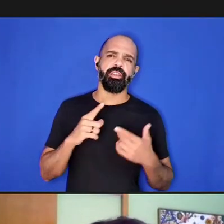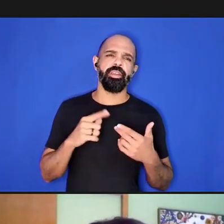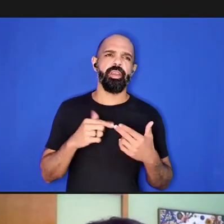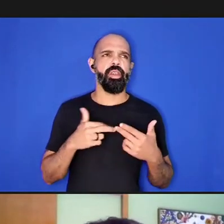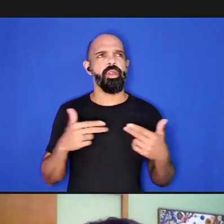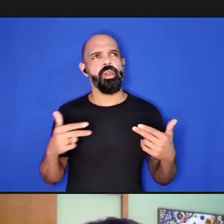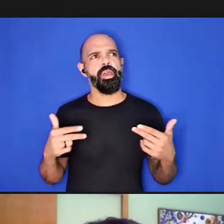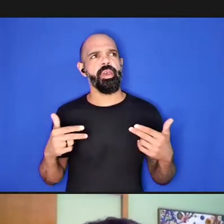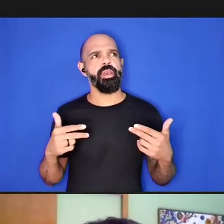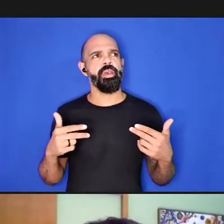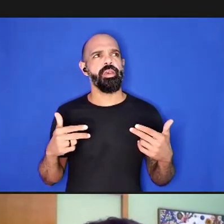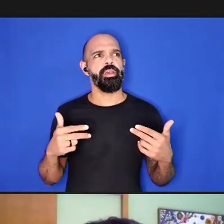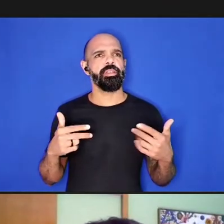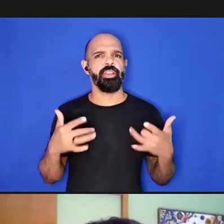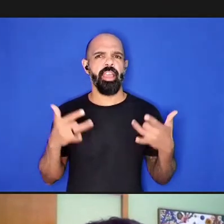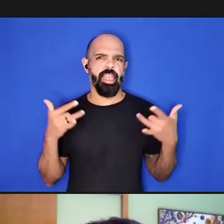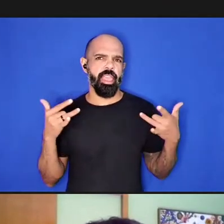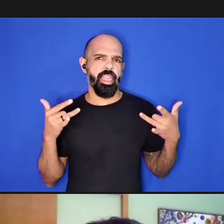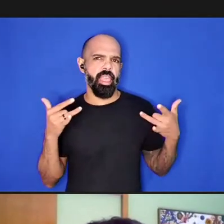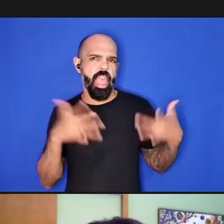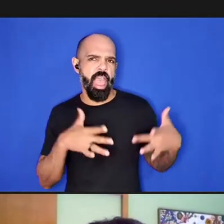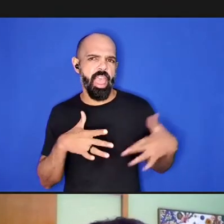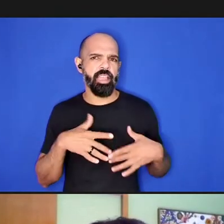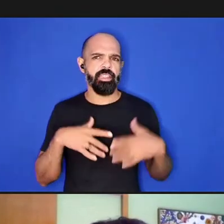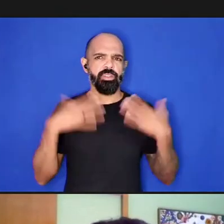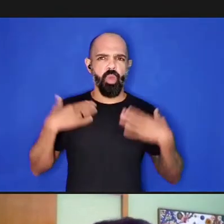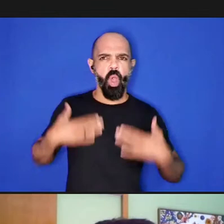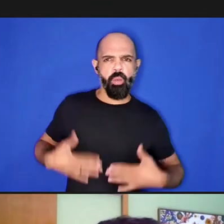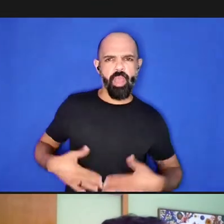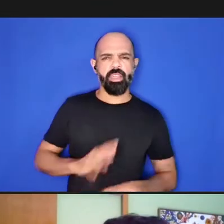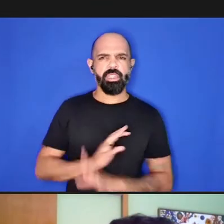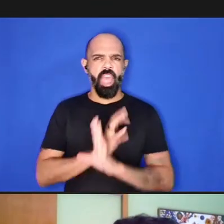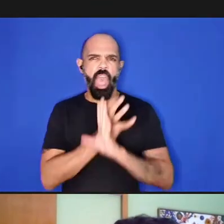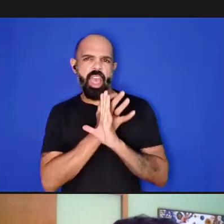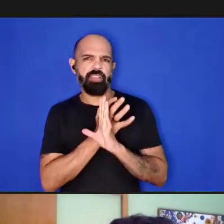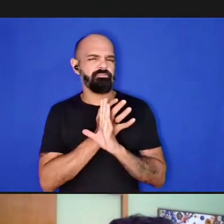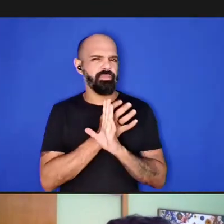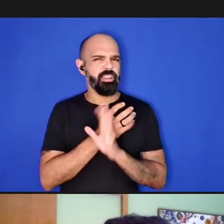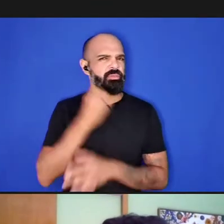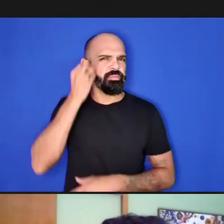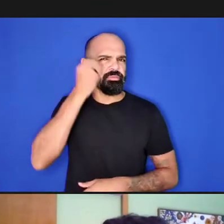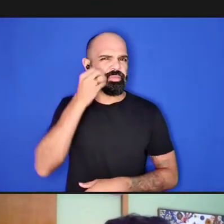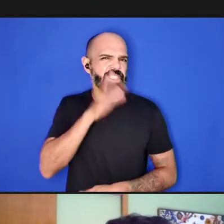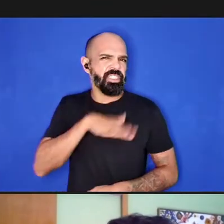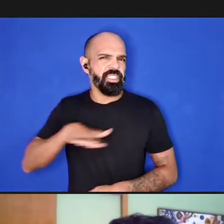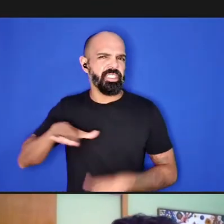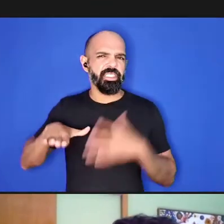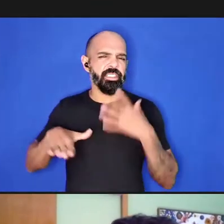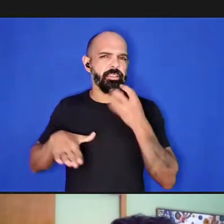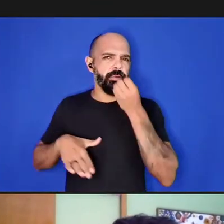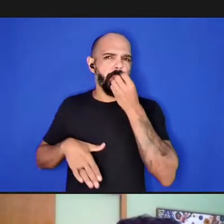restos humanos, cadáveres, talvez não seja uma experiência para crianças.